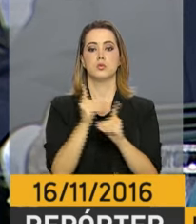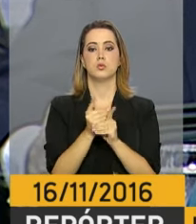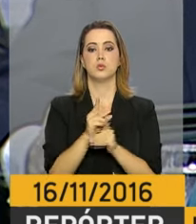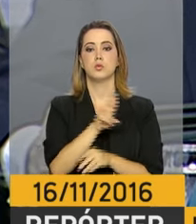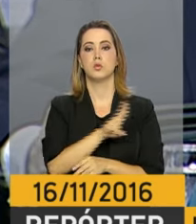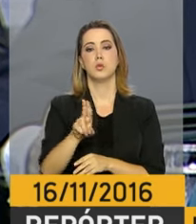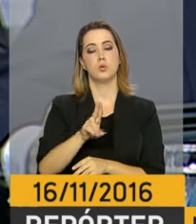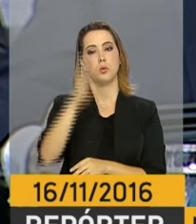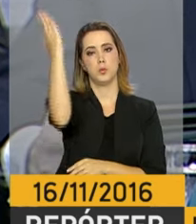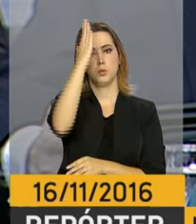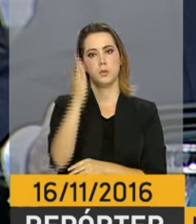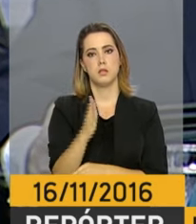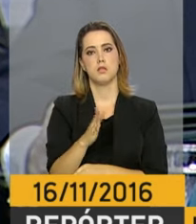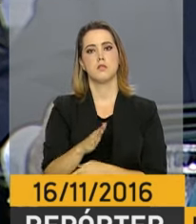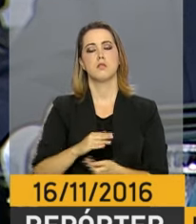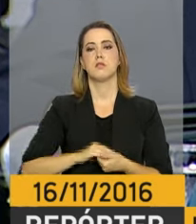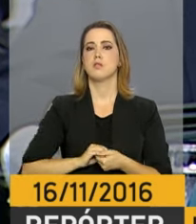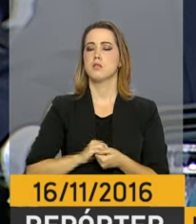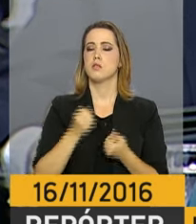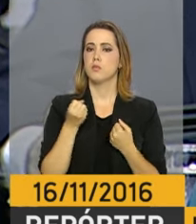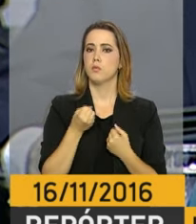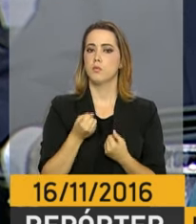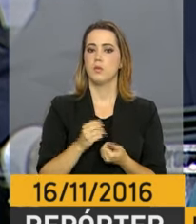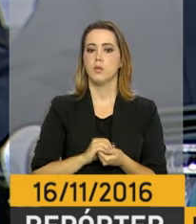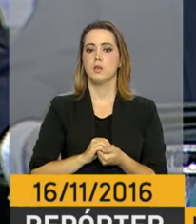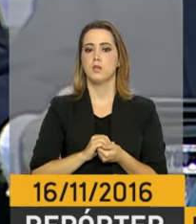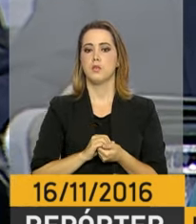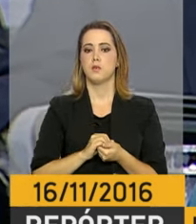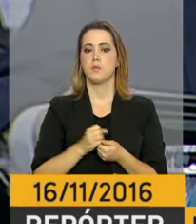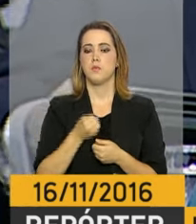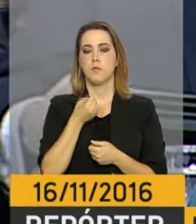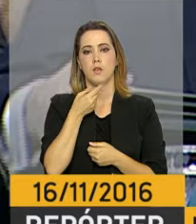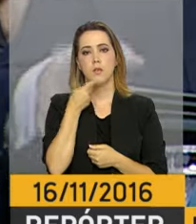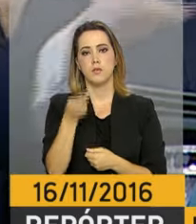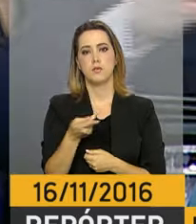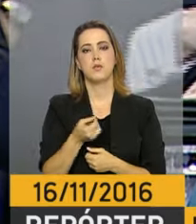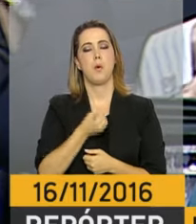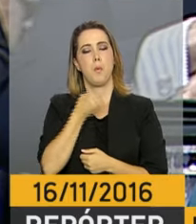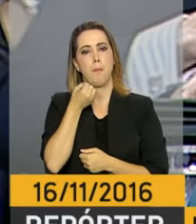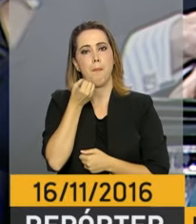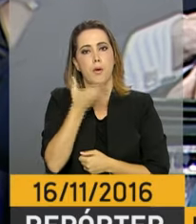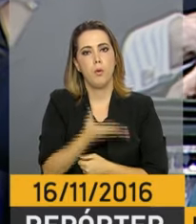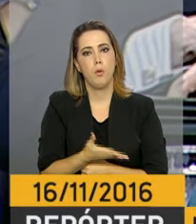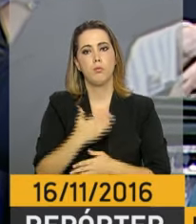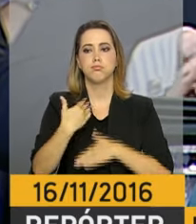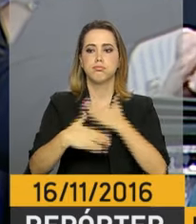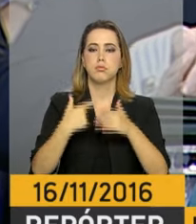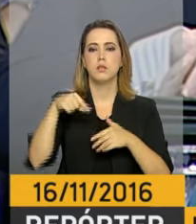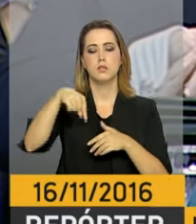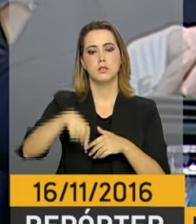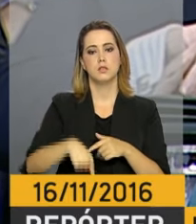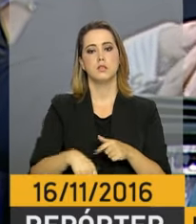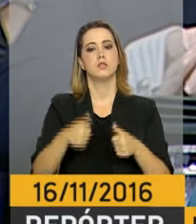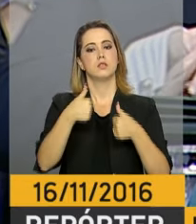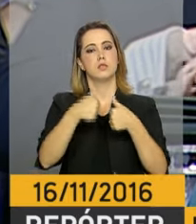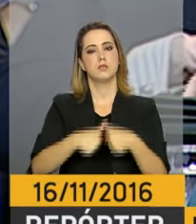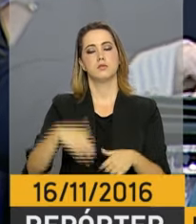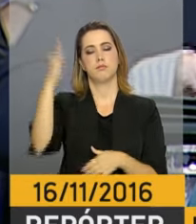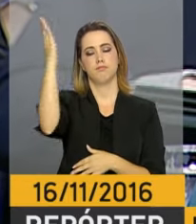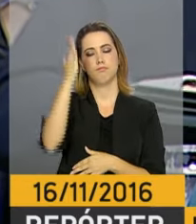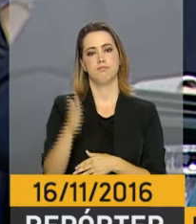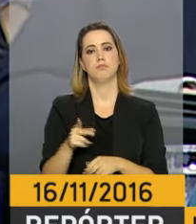em nome do Brasil Desejar mais uma vez uma Próspera e produtiva estada no noso